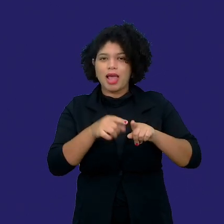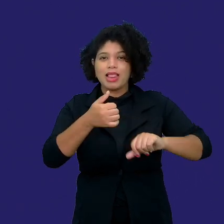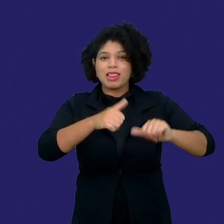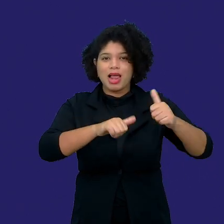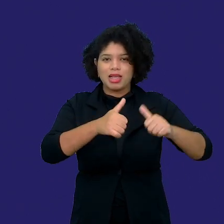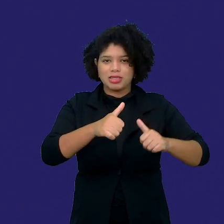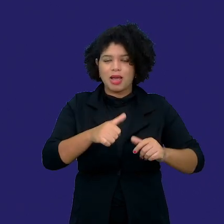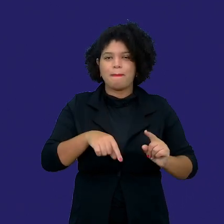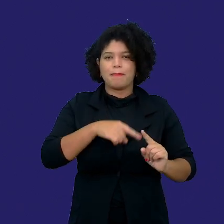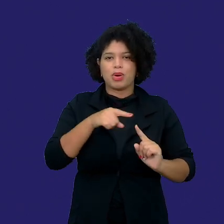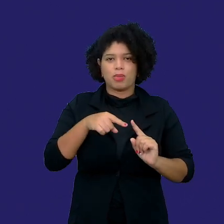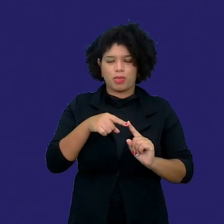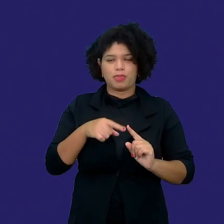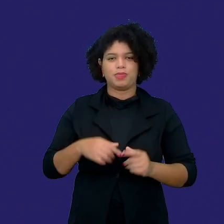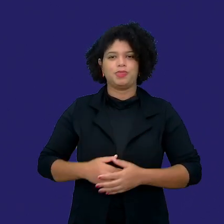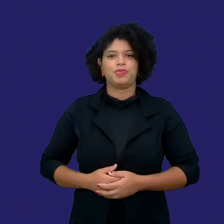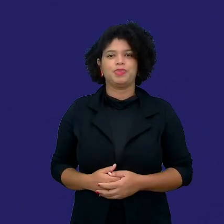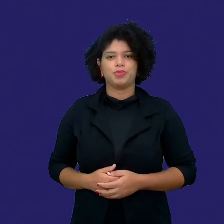analisá-las.